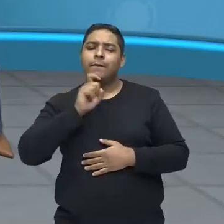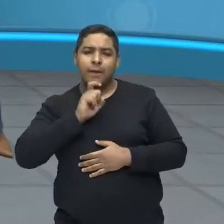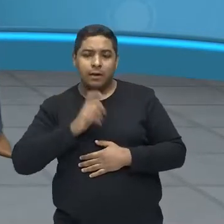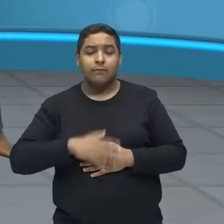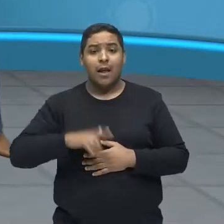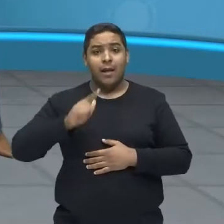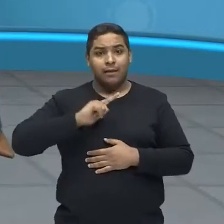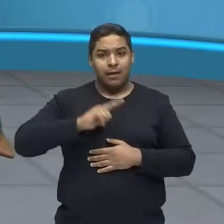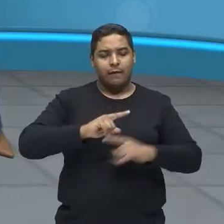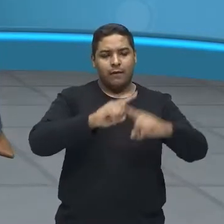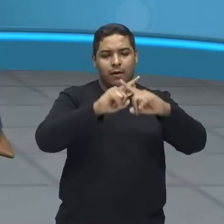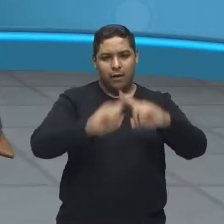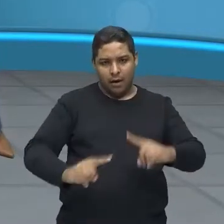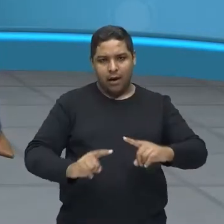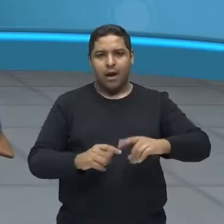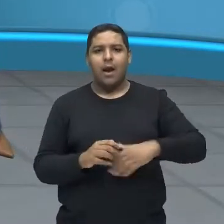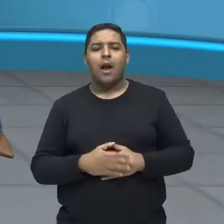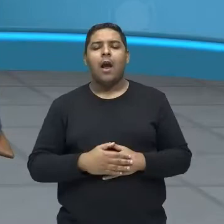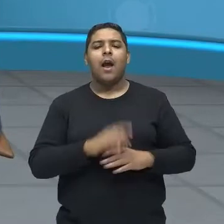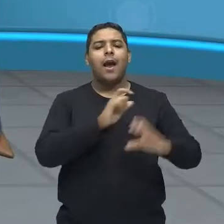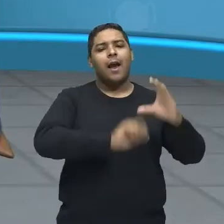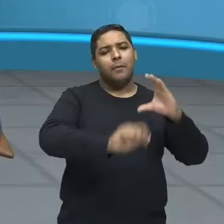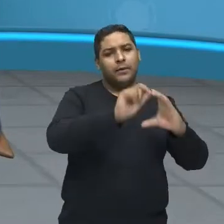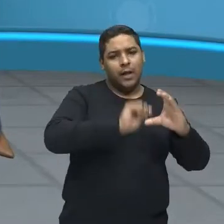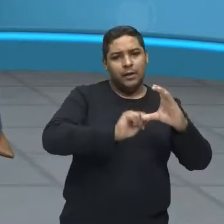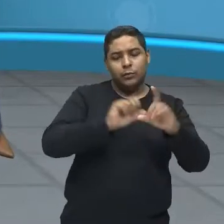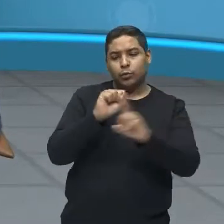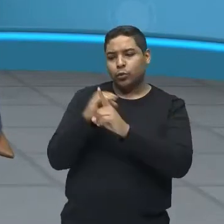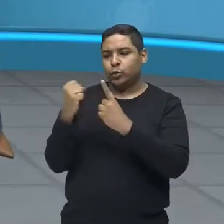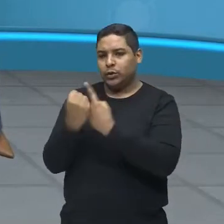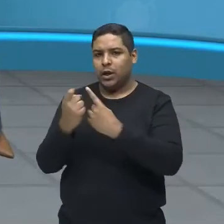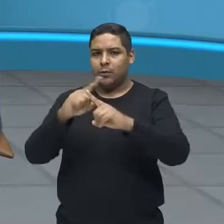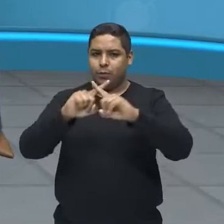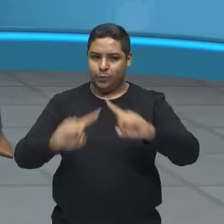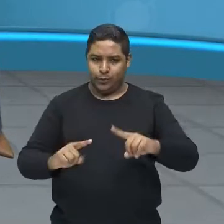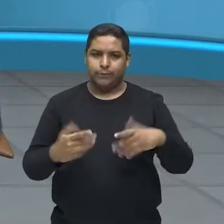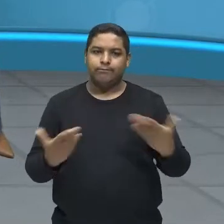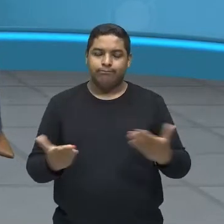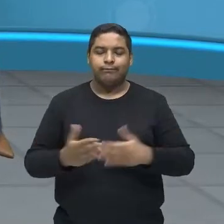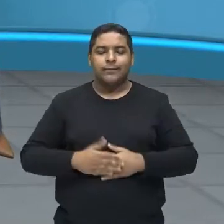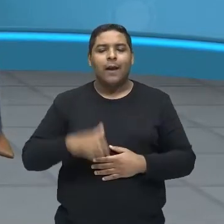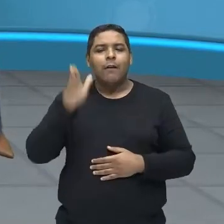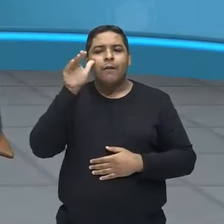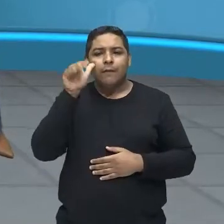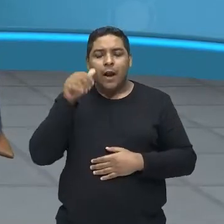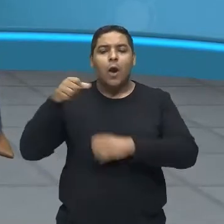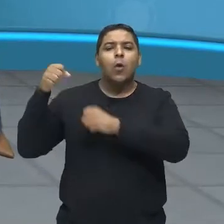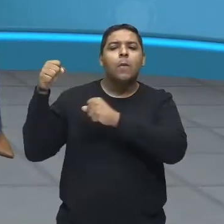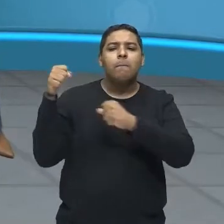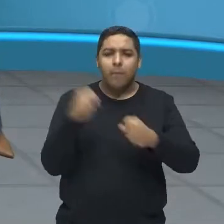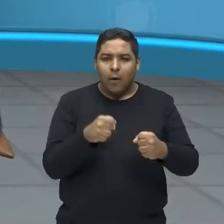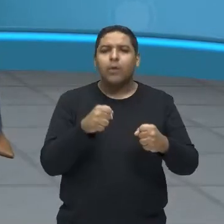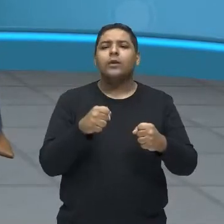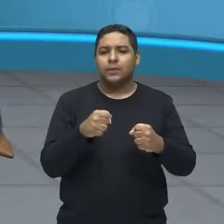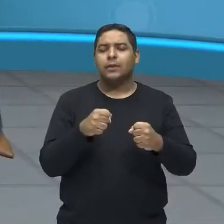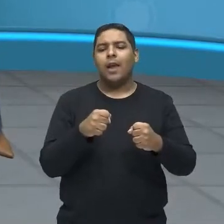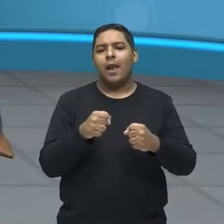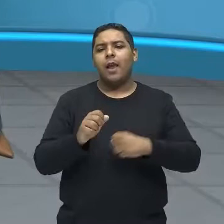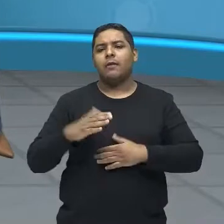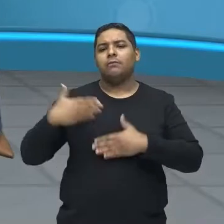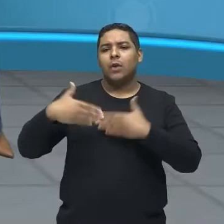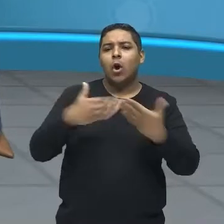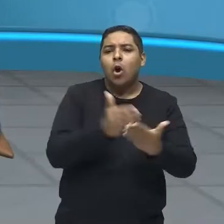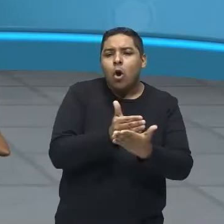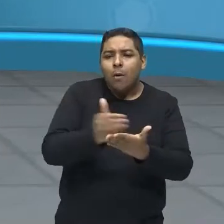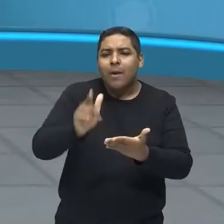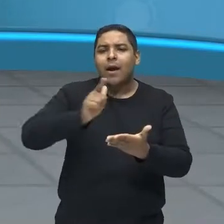versus socialismo. Então, a gente vai observar e verificar todo esse poder que os Estados Unidos começa a ter nesse período aí com a